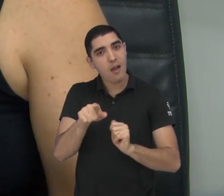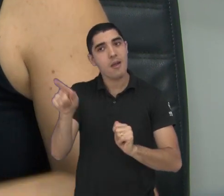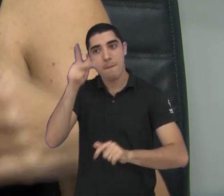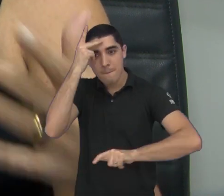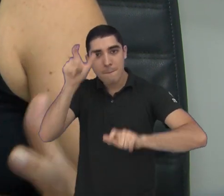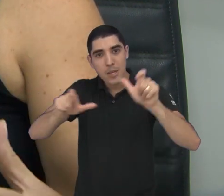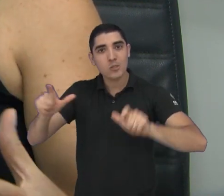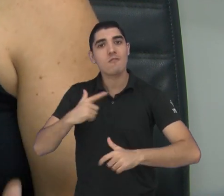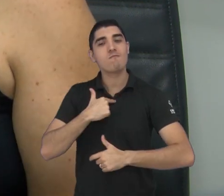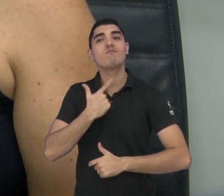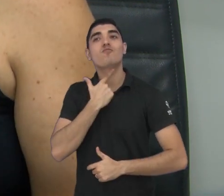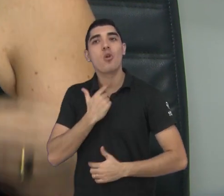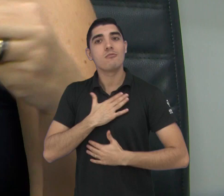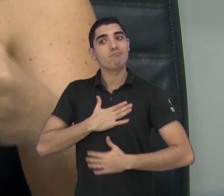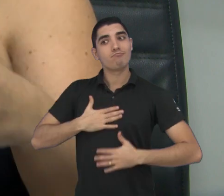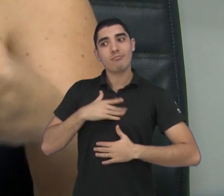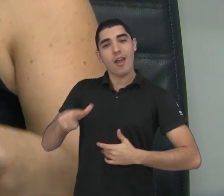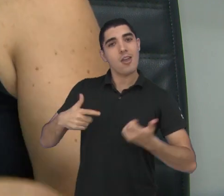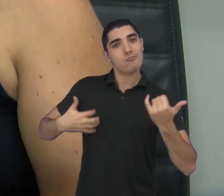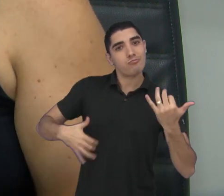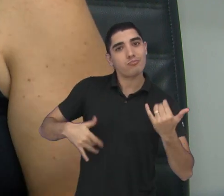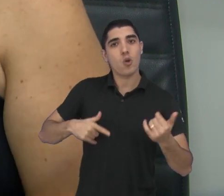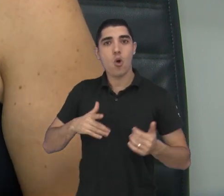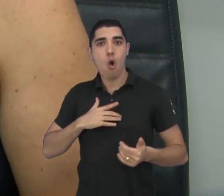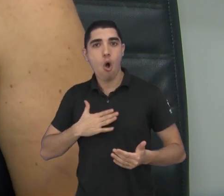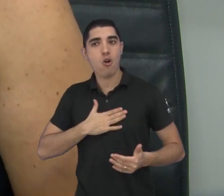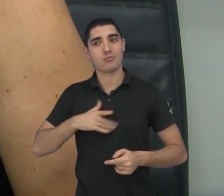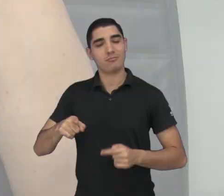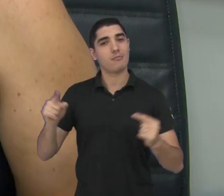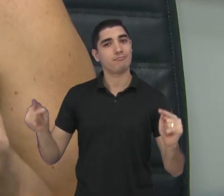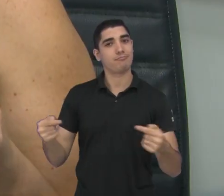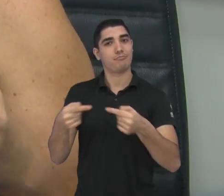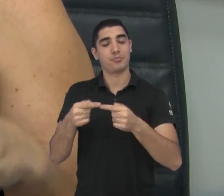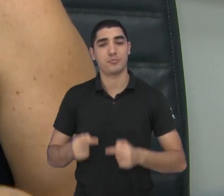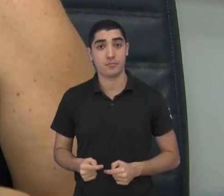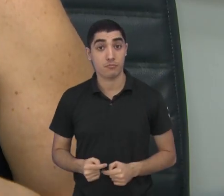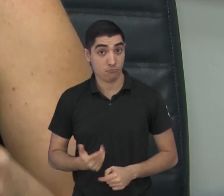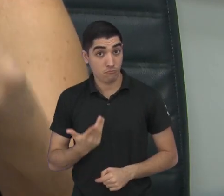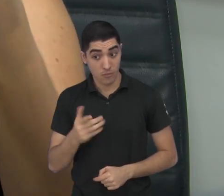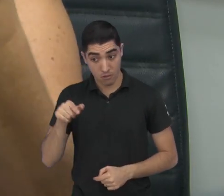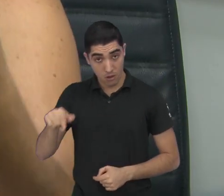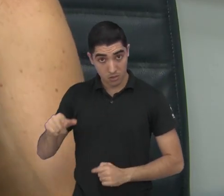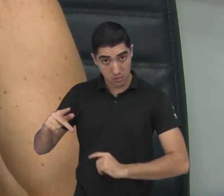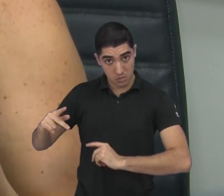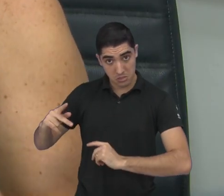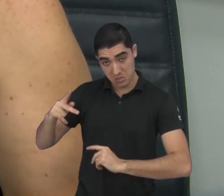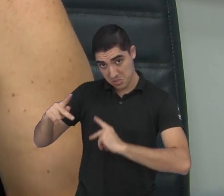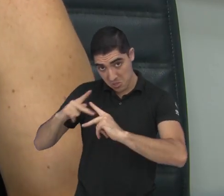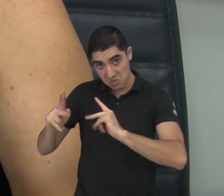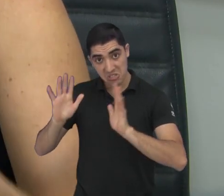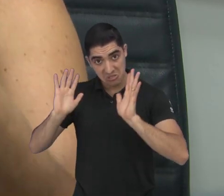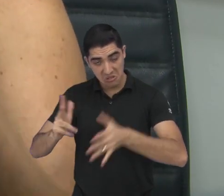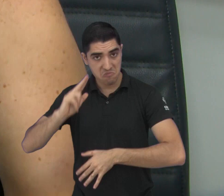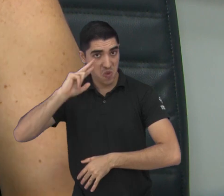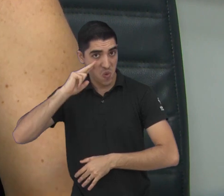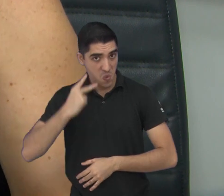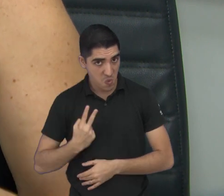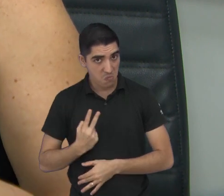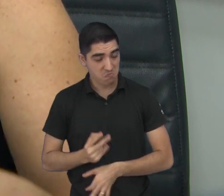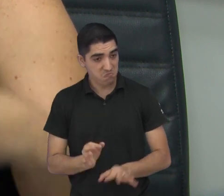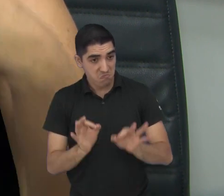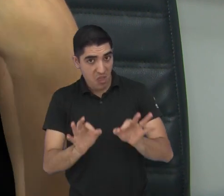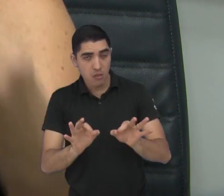proporcionar mais atividades desse estilo musical na cidade. E, inclusive, você tendo esse reconhecimento, você